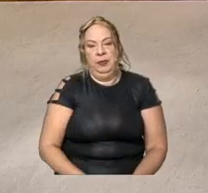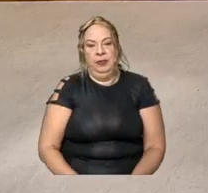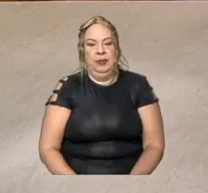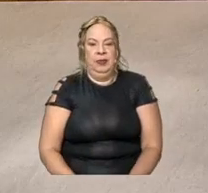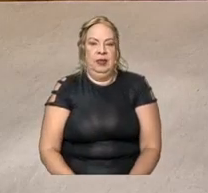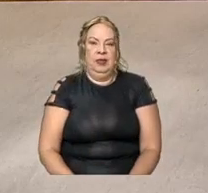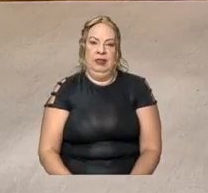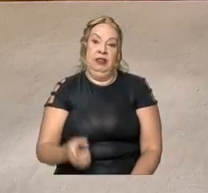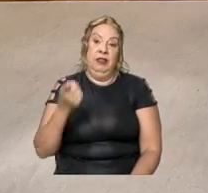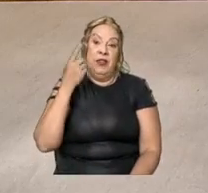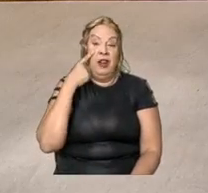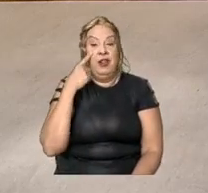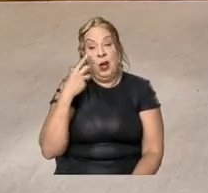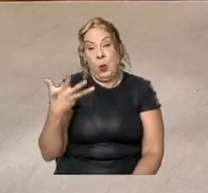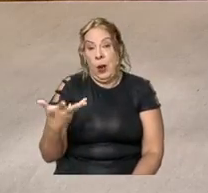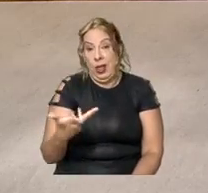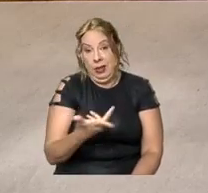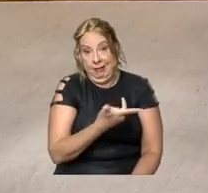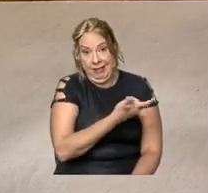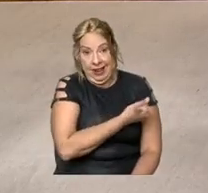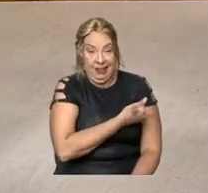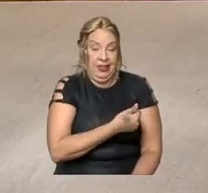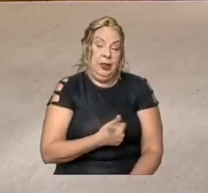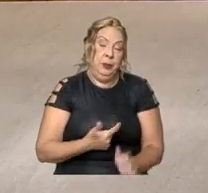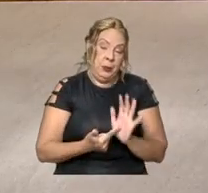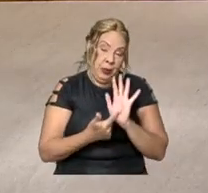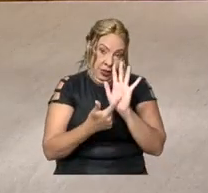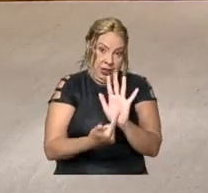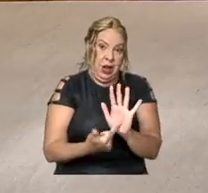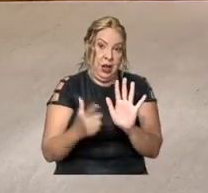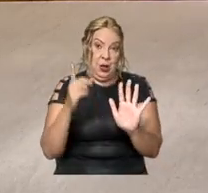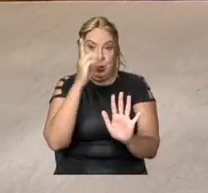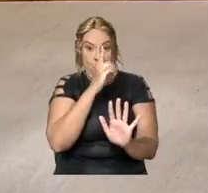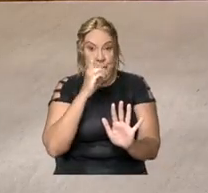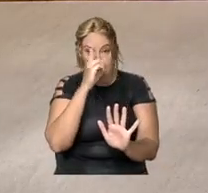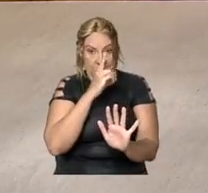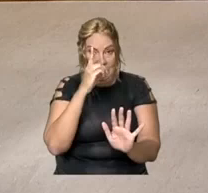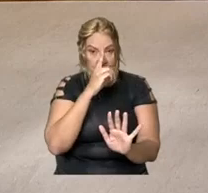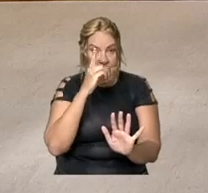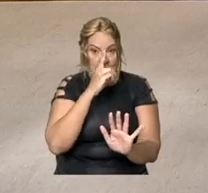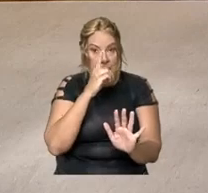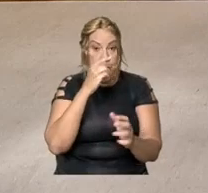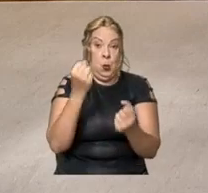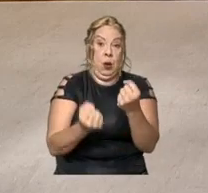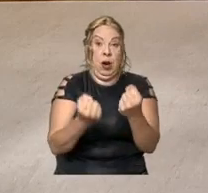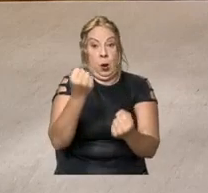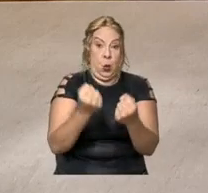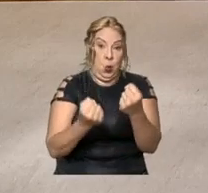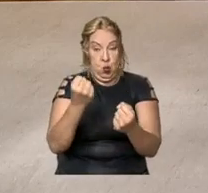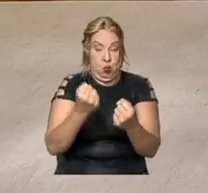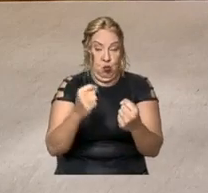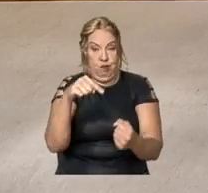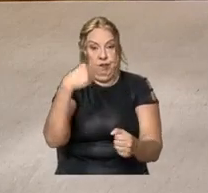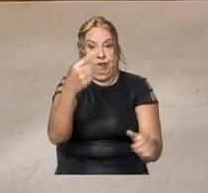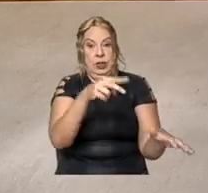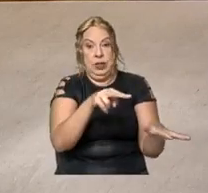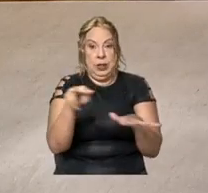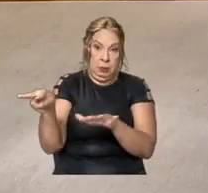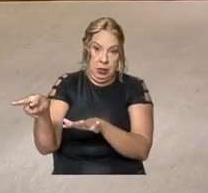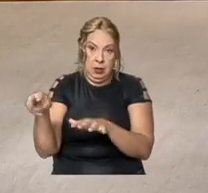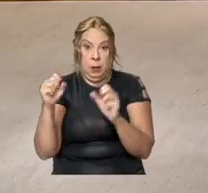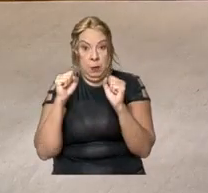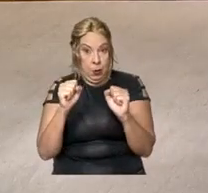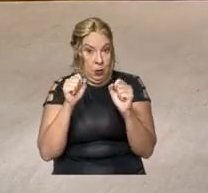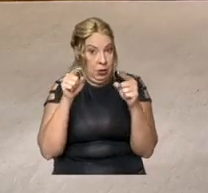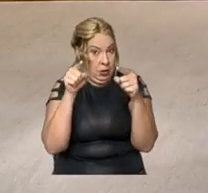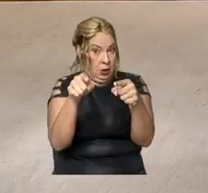atestado de qualidade que o Lohan sempre traz no Domingão aqui. Ele foi ver que carrão é esse que vem semana que vem e que pode